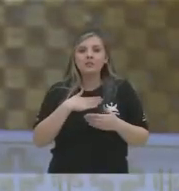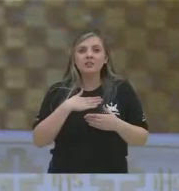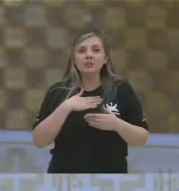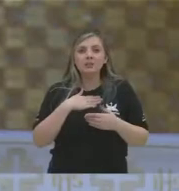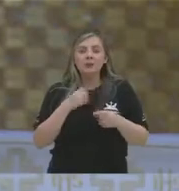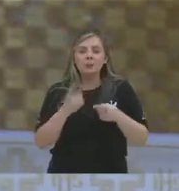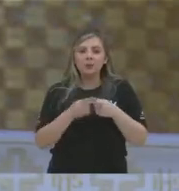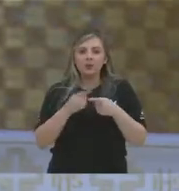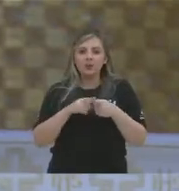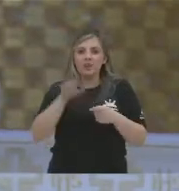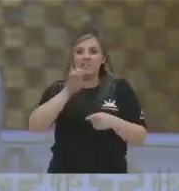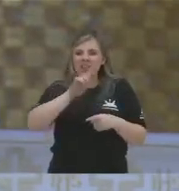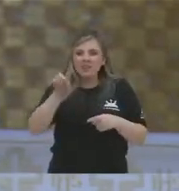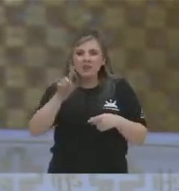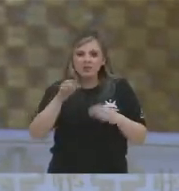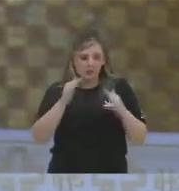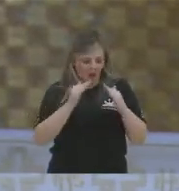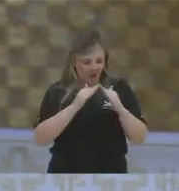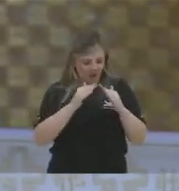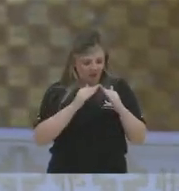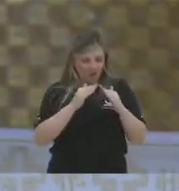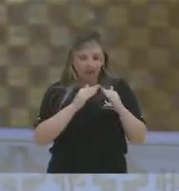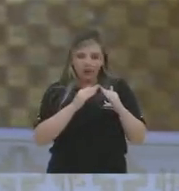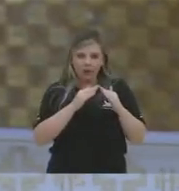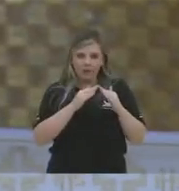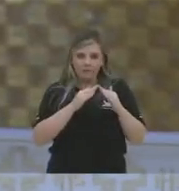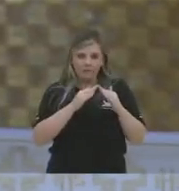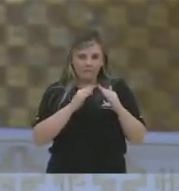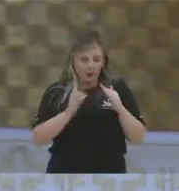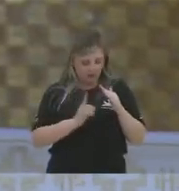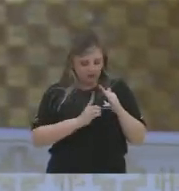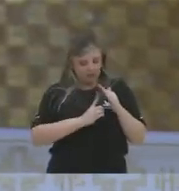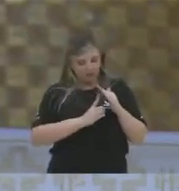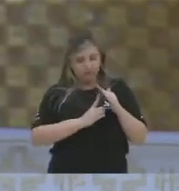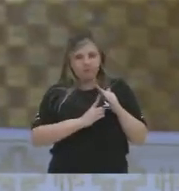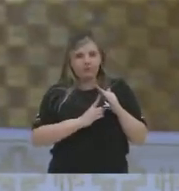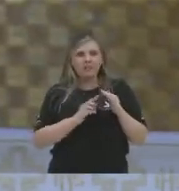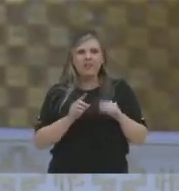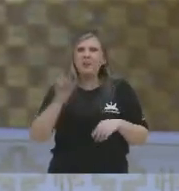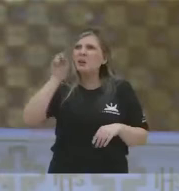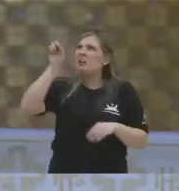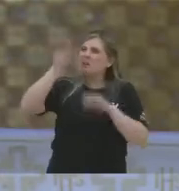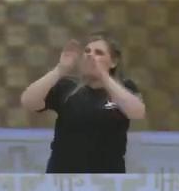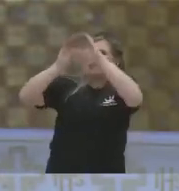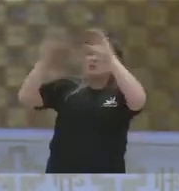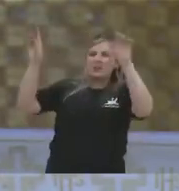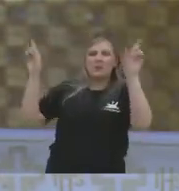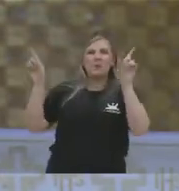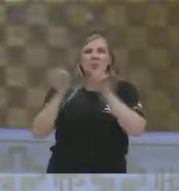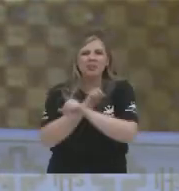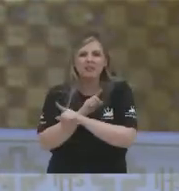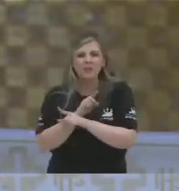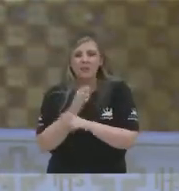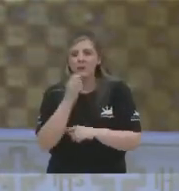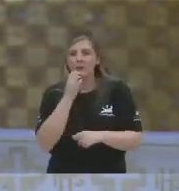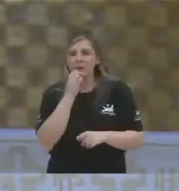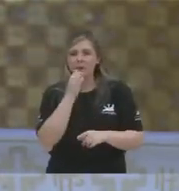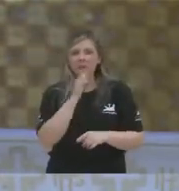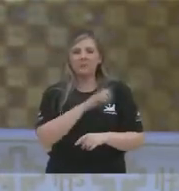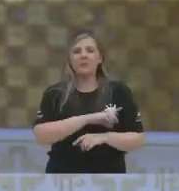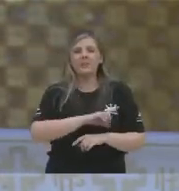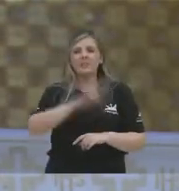Ele está envolvendo o mundo com o seu amor, como eu disse, num útero que nos envolve, mas Ele